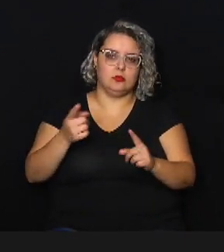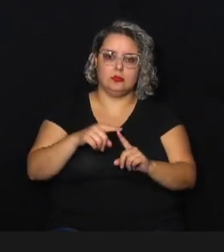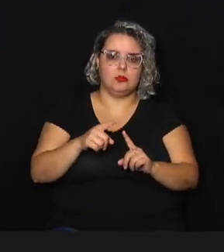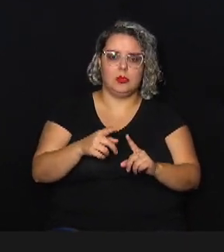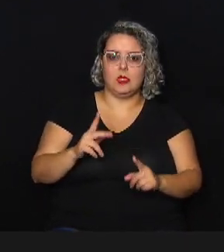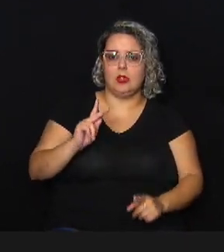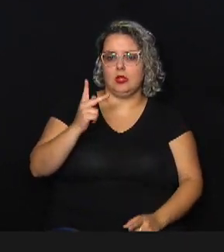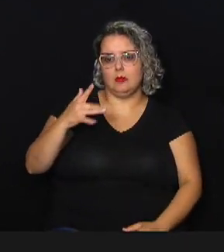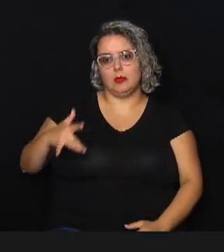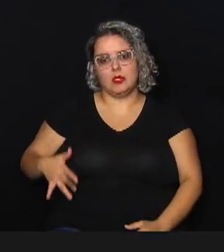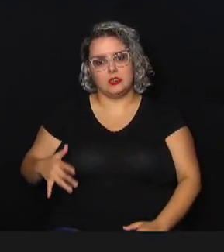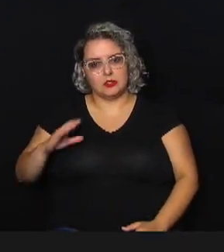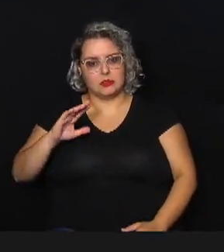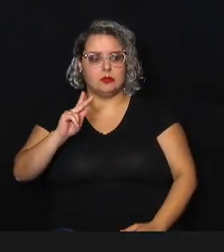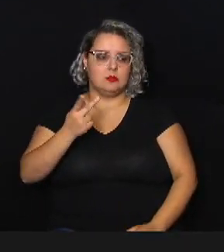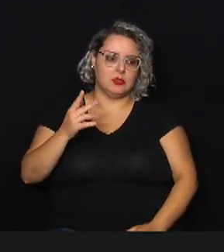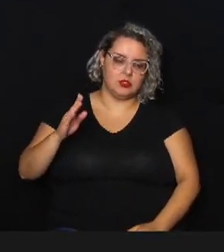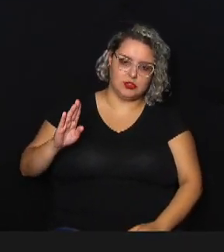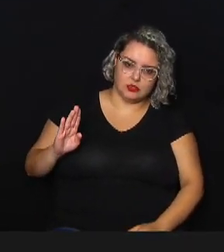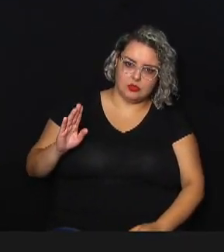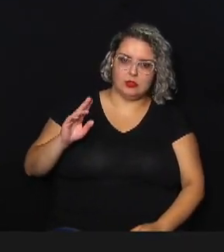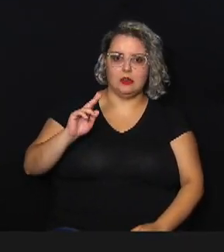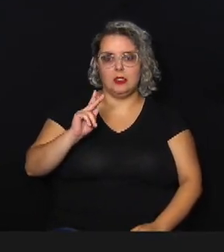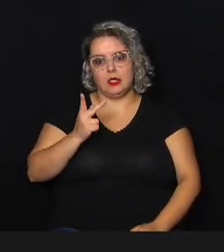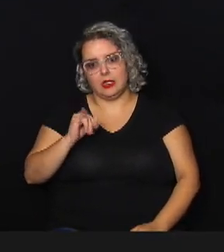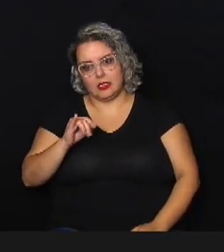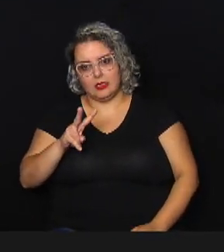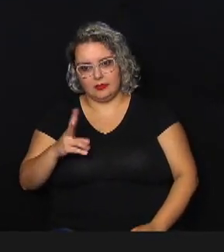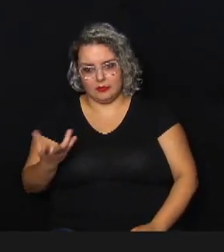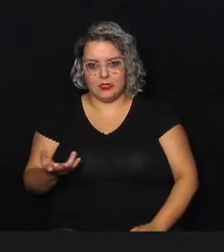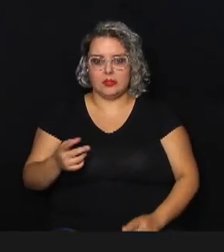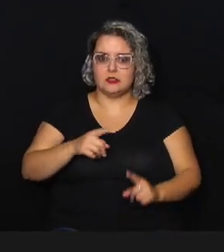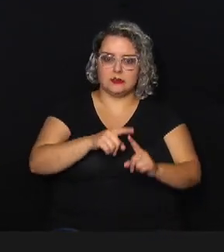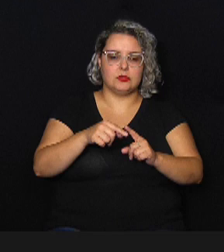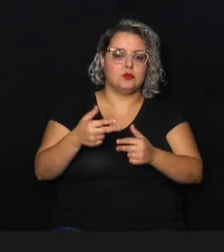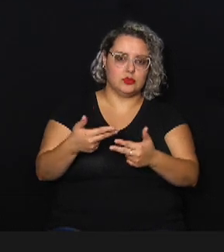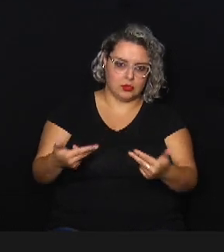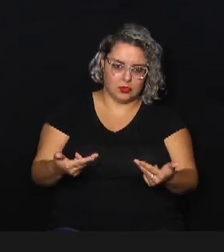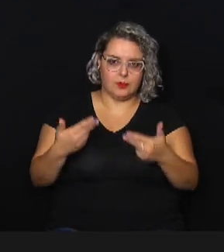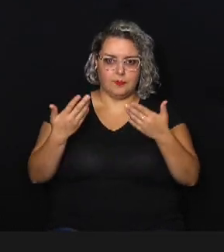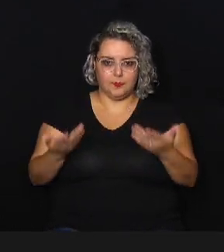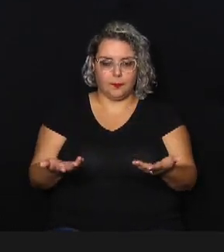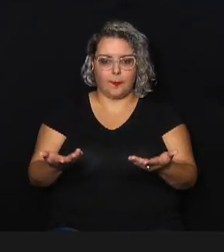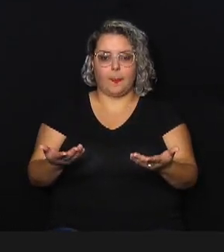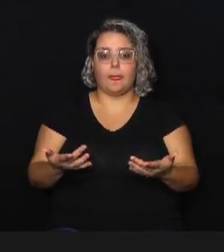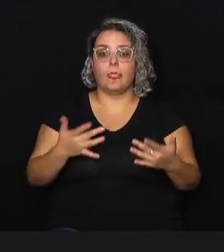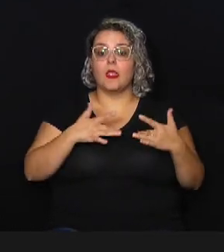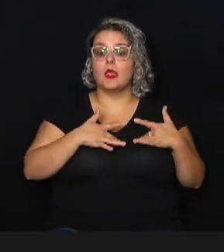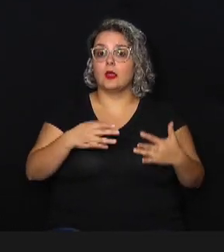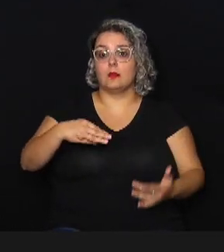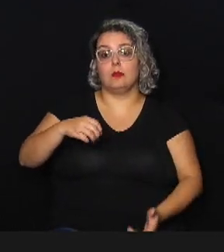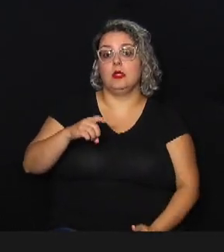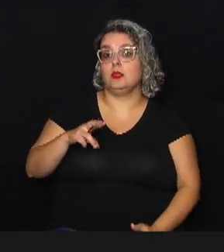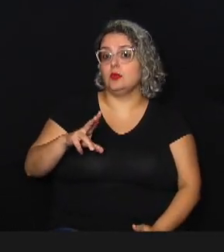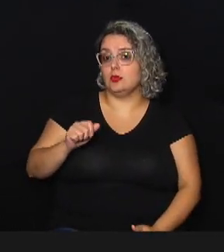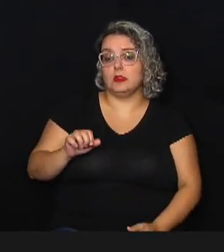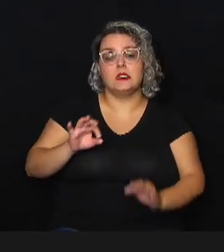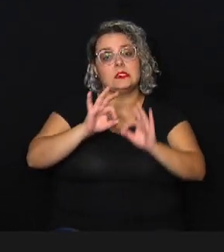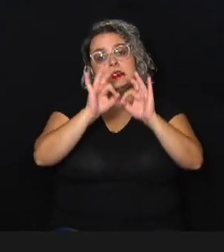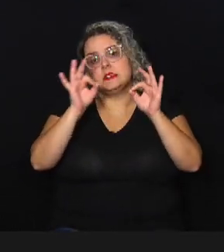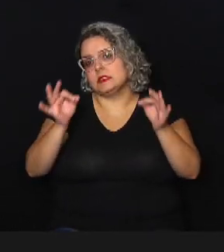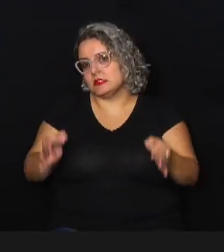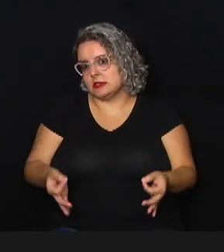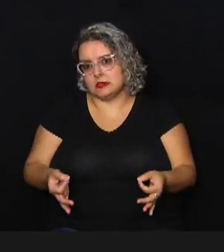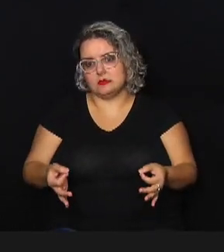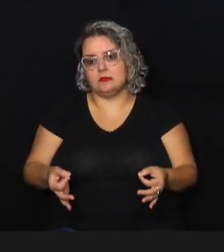hepatite C, hepatite B, HIV, esse tipo de coisa, tá? A doação de medula é super simples. O paciente vai lá